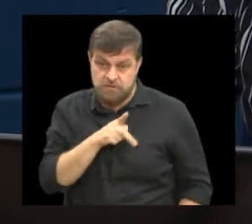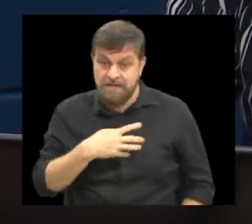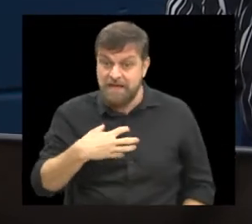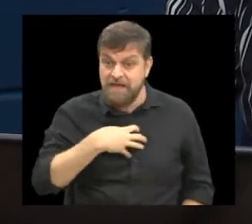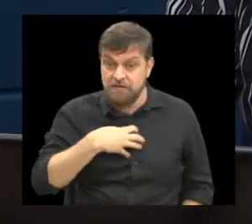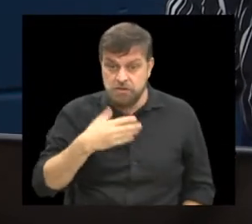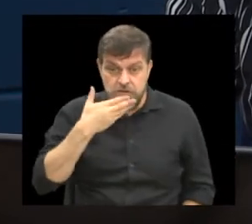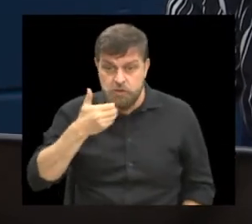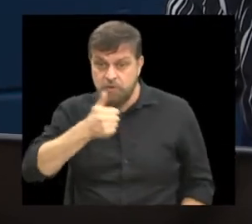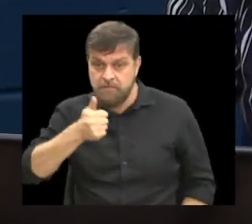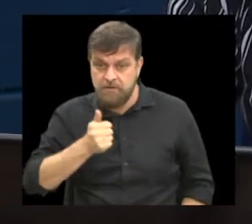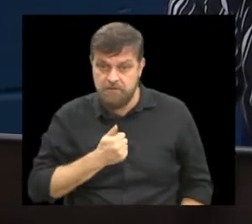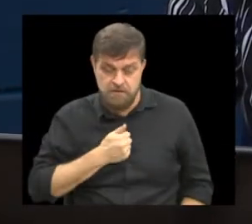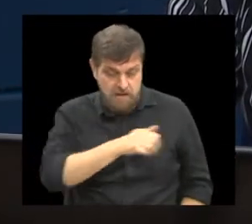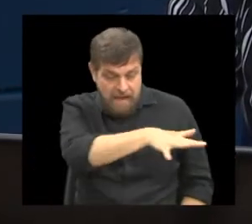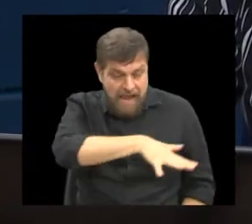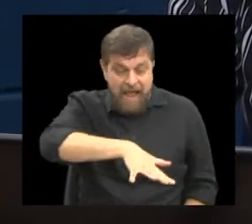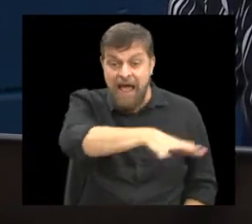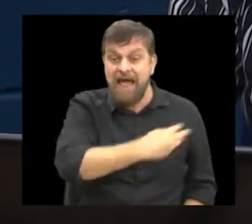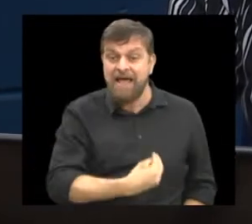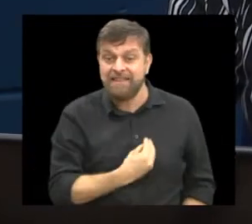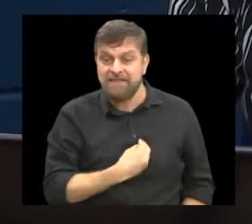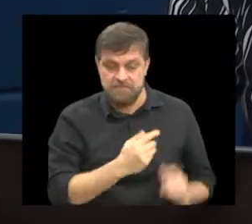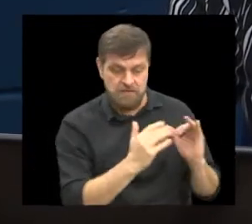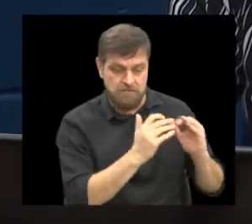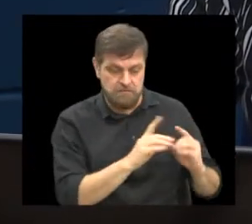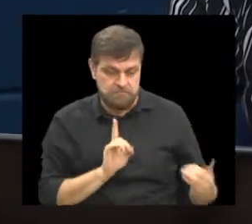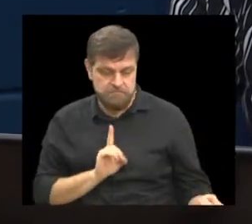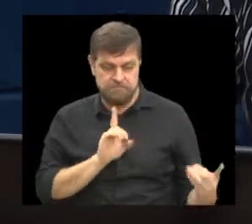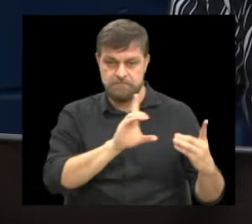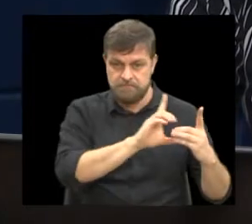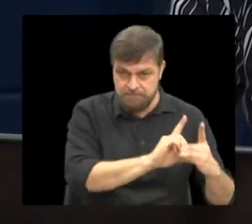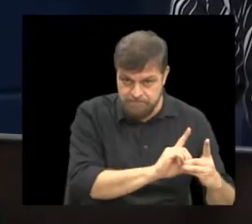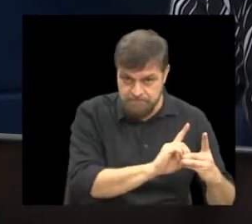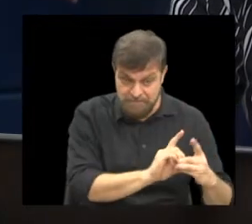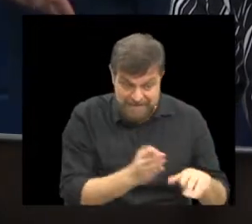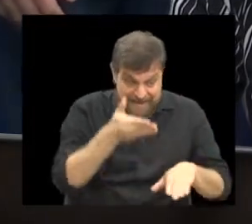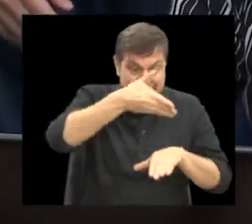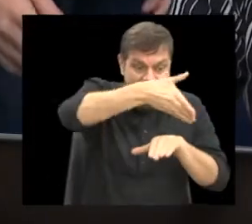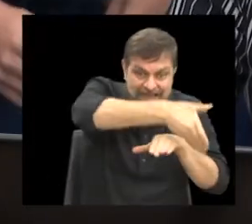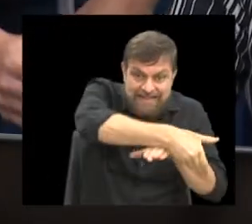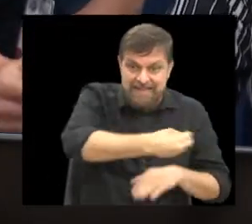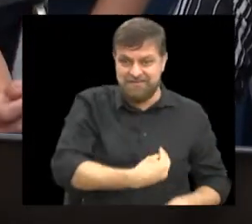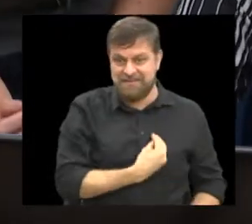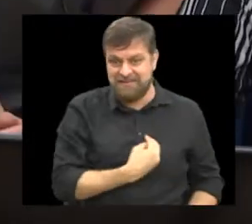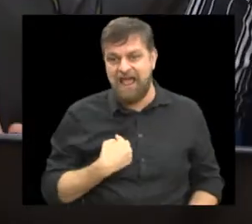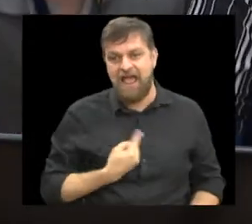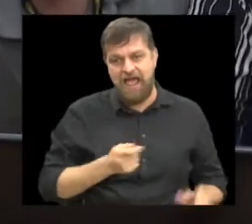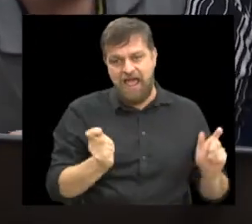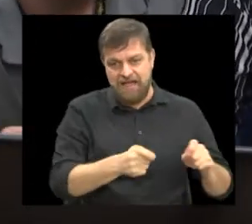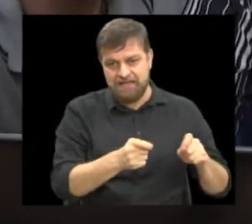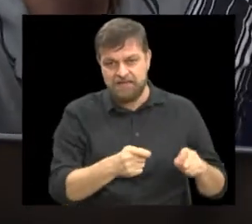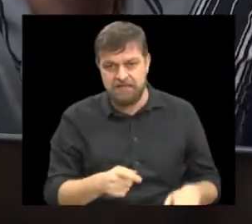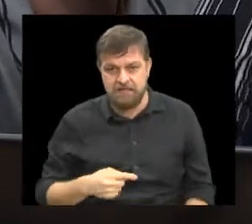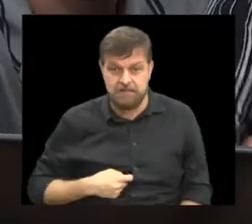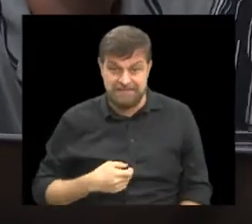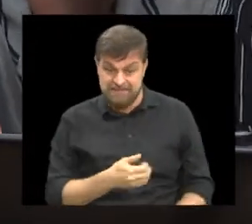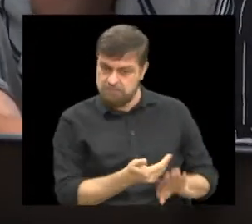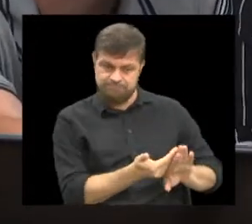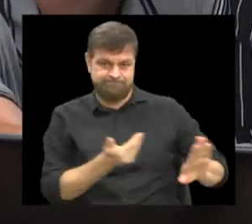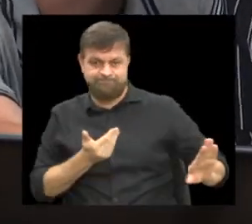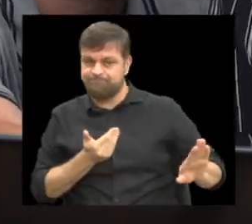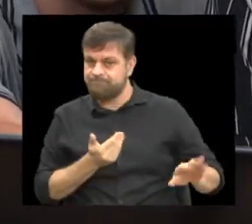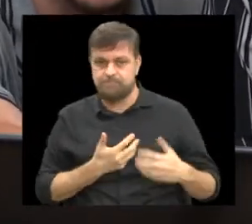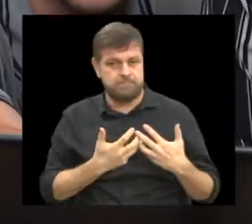você vai entrar no mundo desse autista. E aí sim, quando você está lá dentro, você pode conduzir para onde você quiser. Caso contrário,